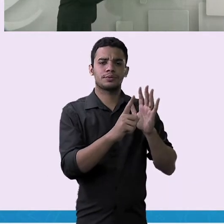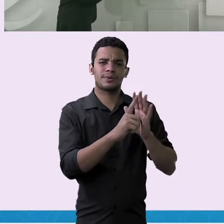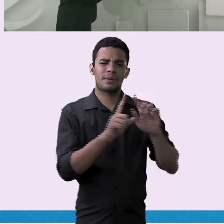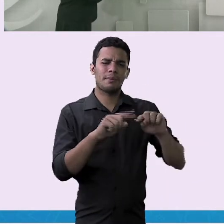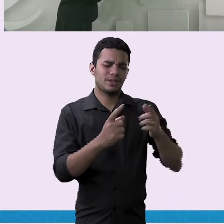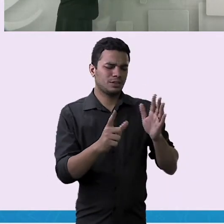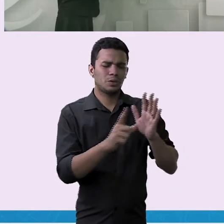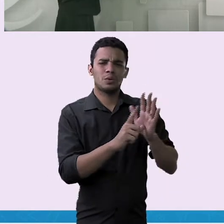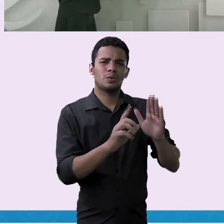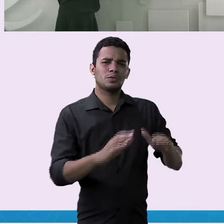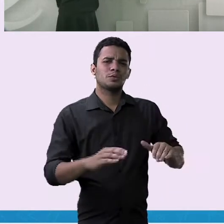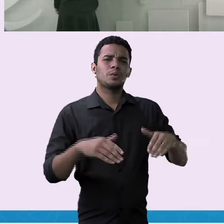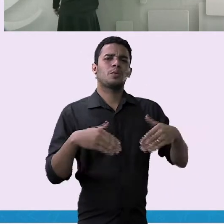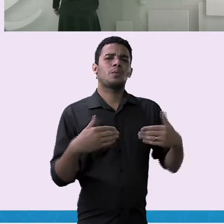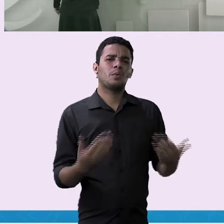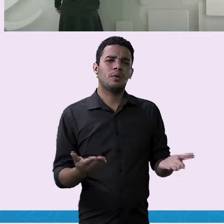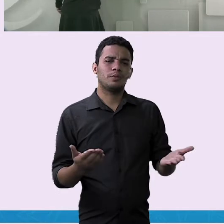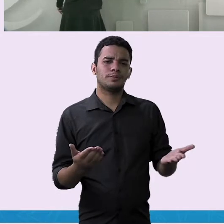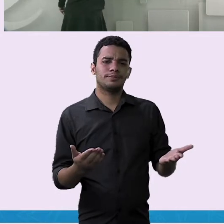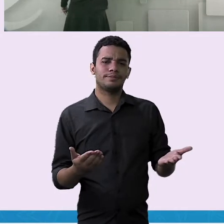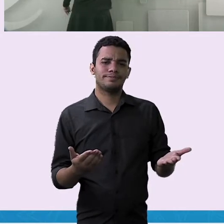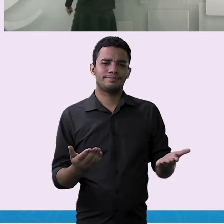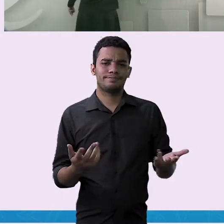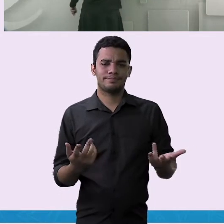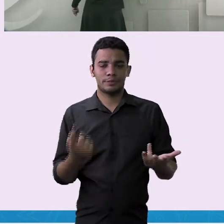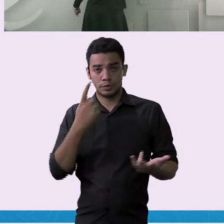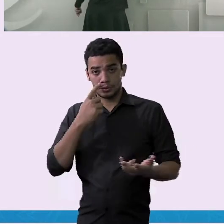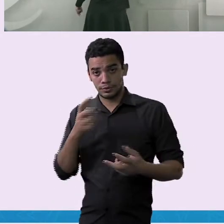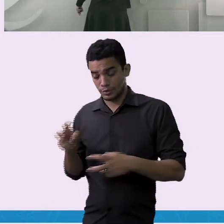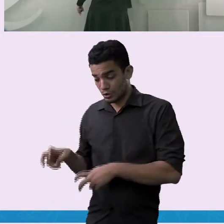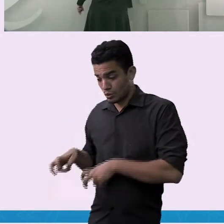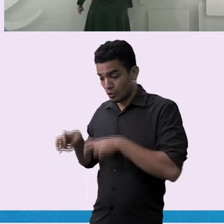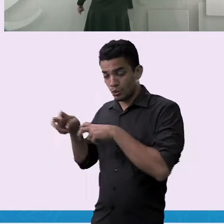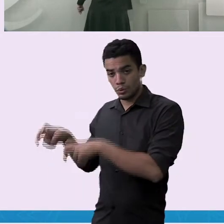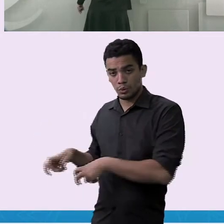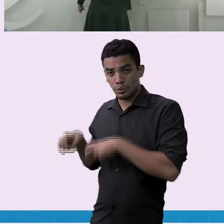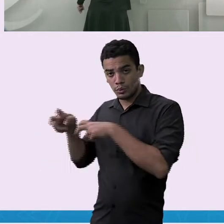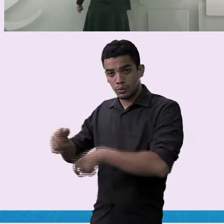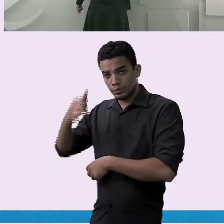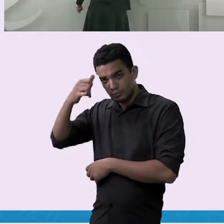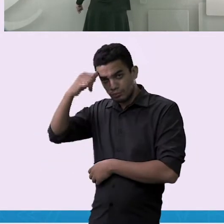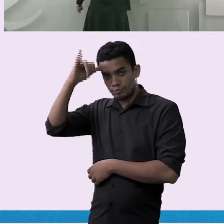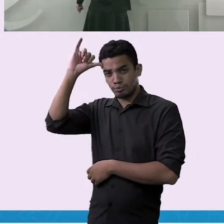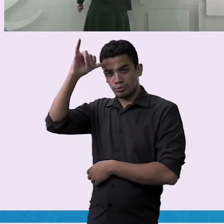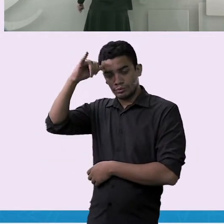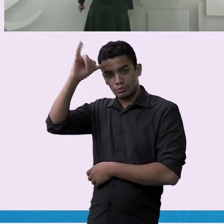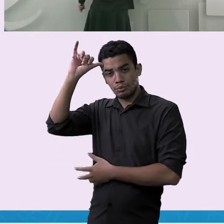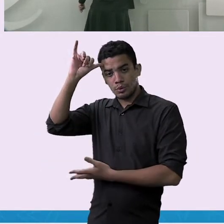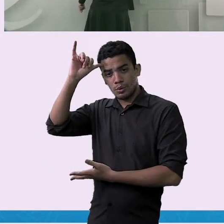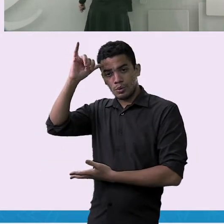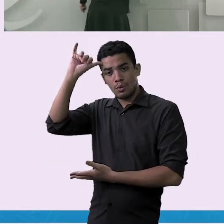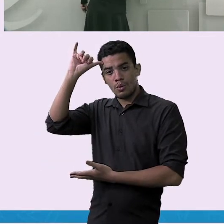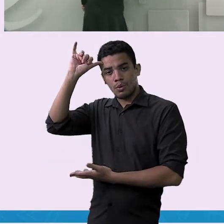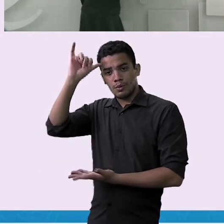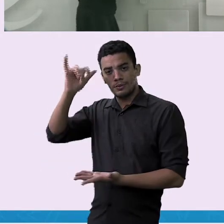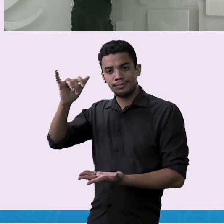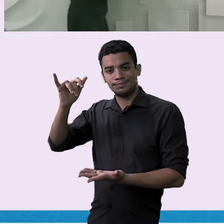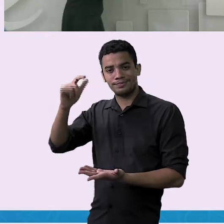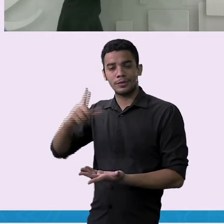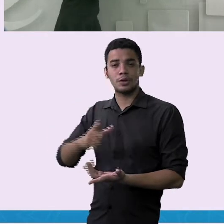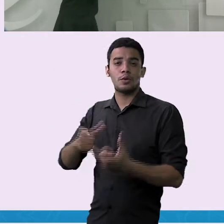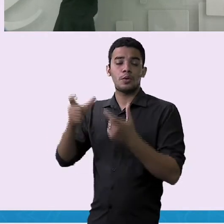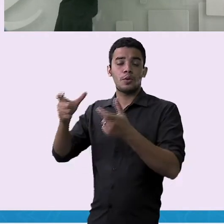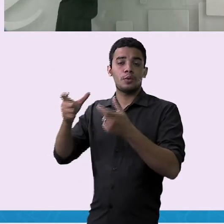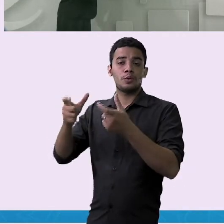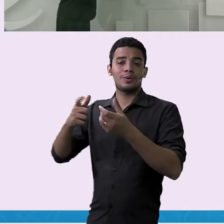Olha o título. Agropecuária Boi Gordo, que se localiza em Buriti